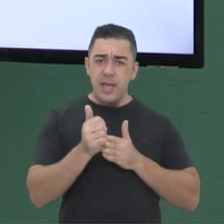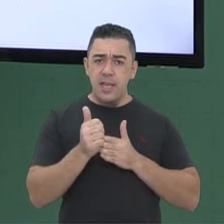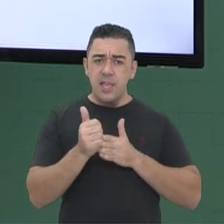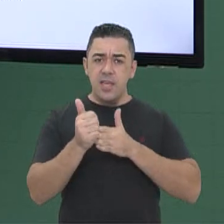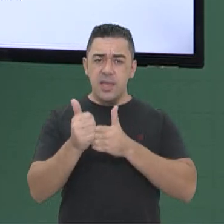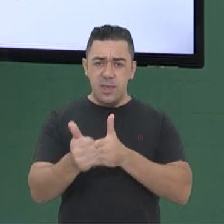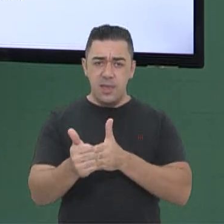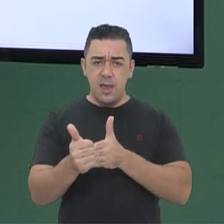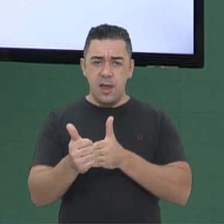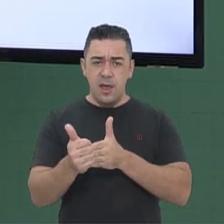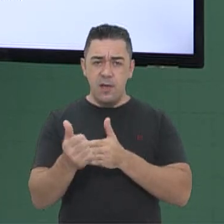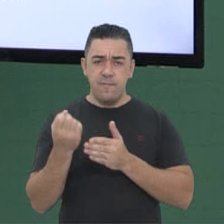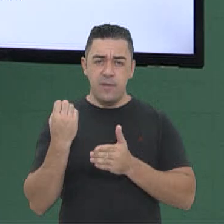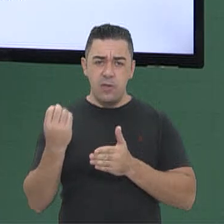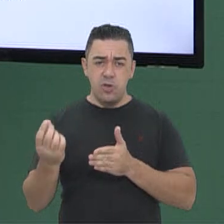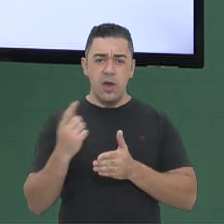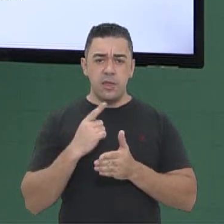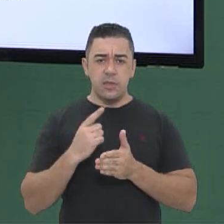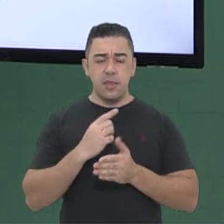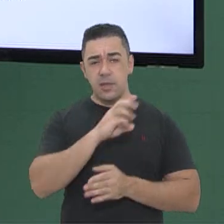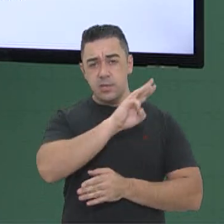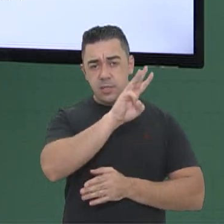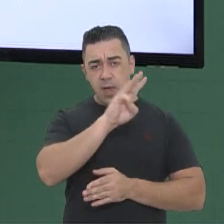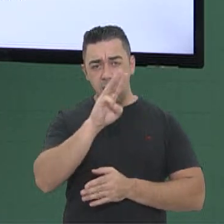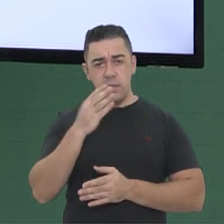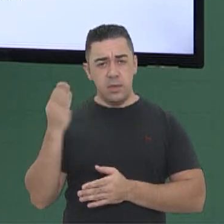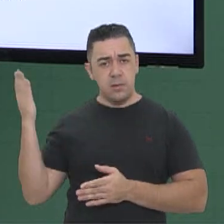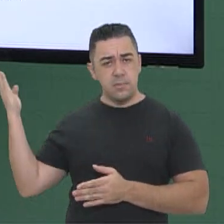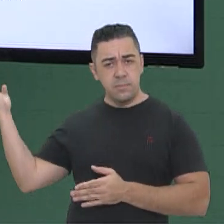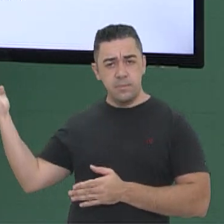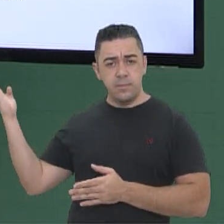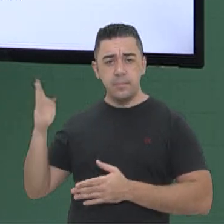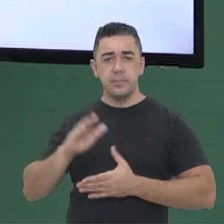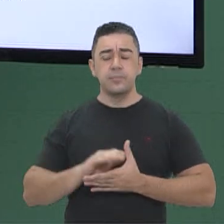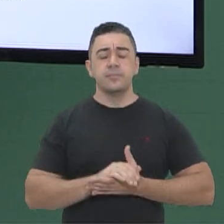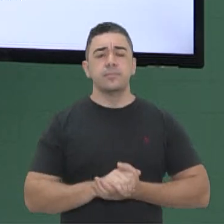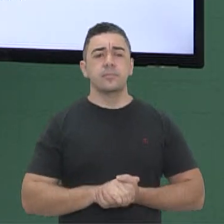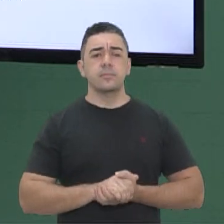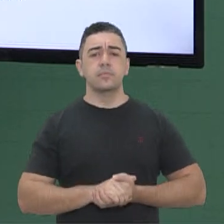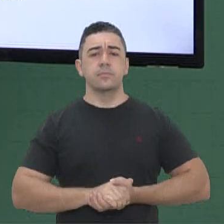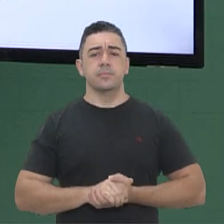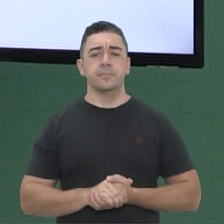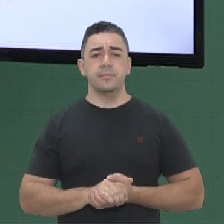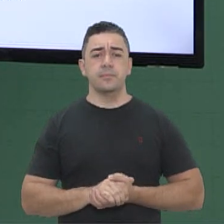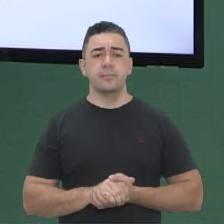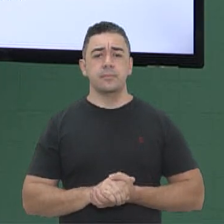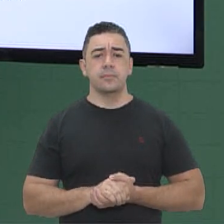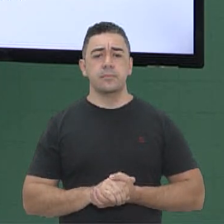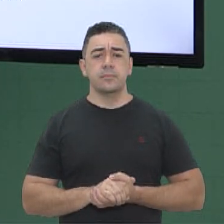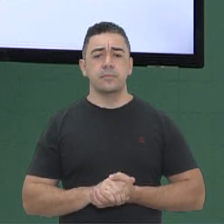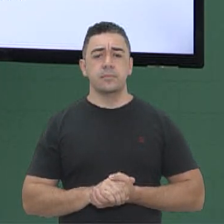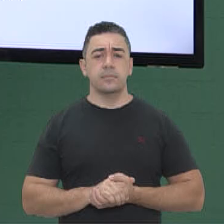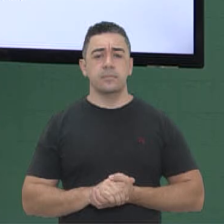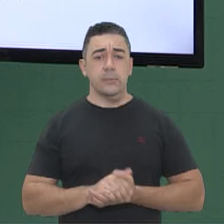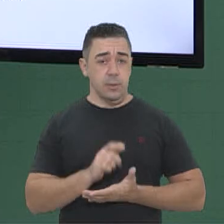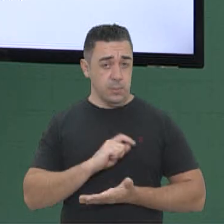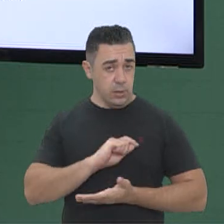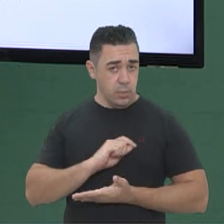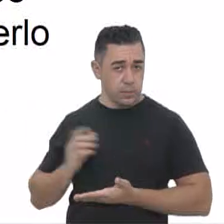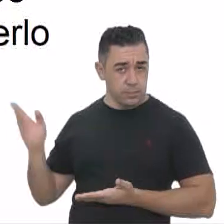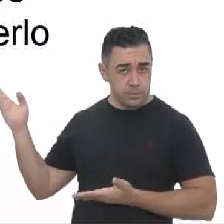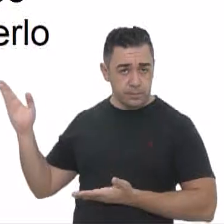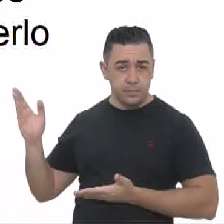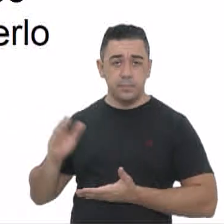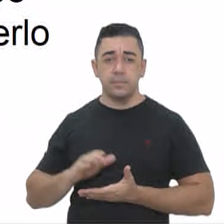de viagem. Aqui tem o site espanhaviajar.com. En uno de los sitios se habla